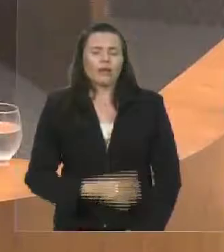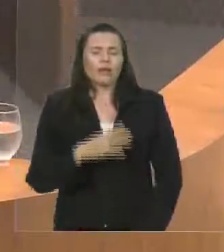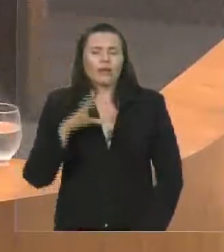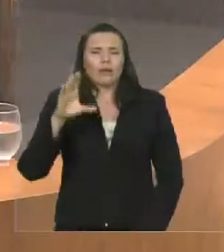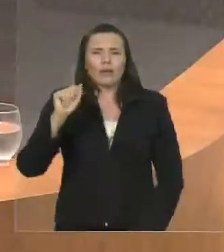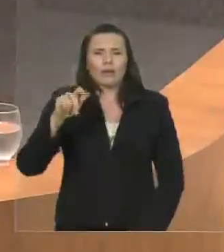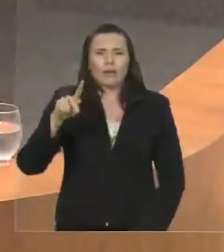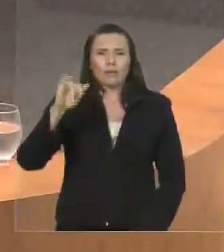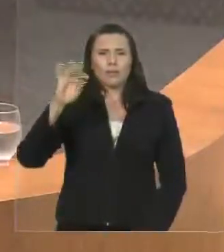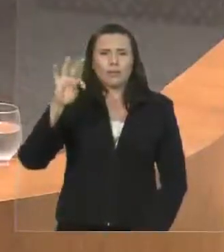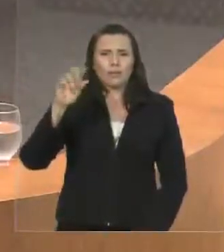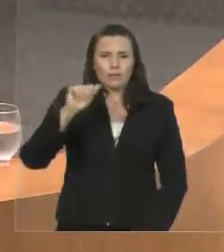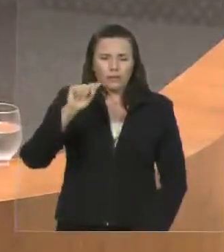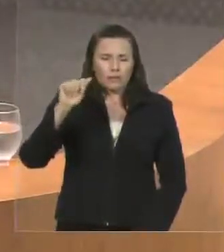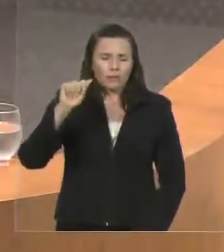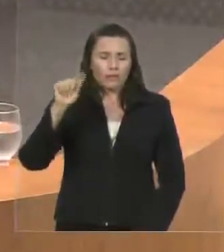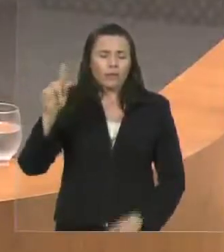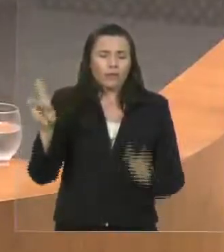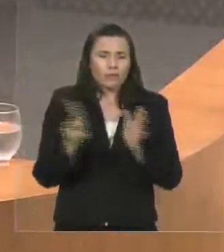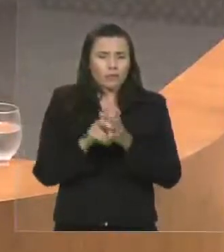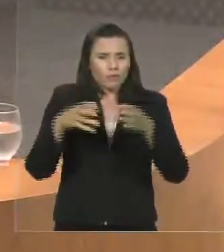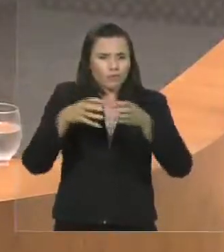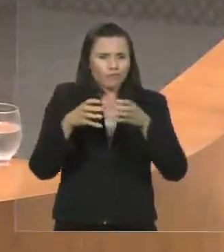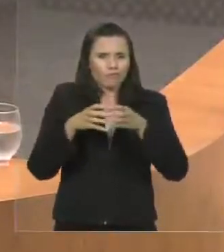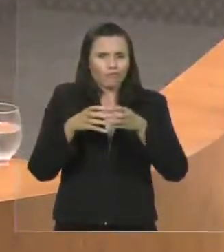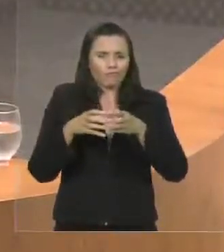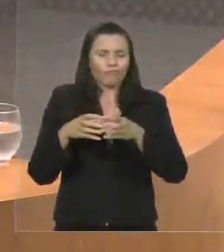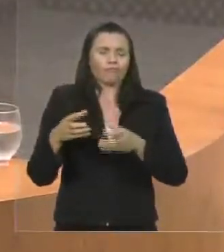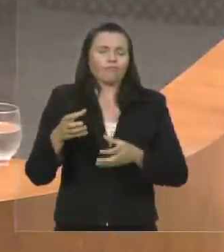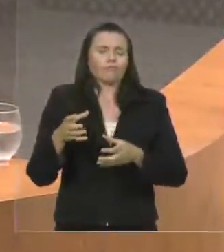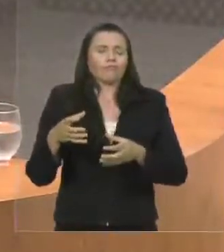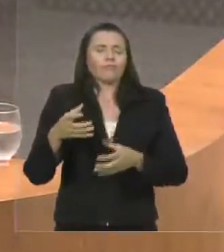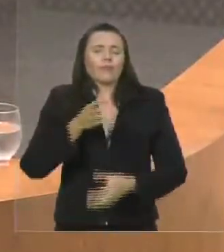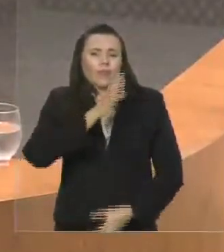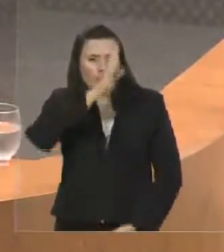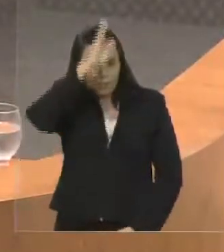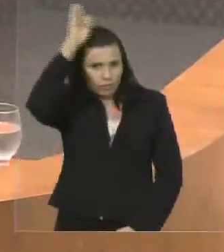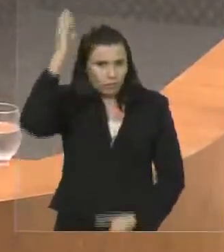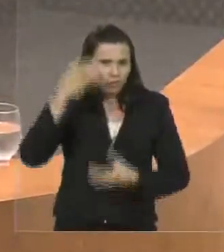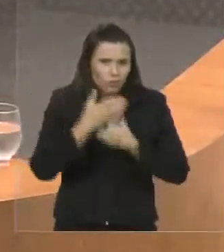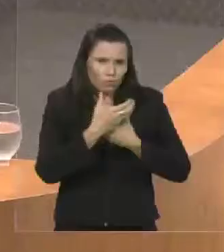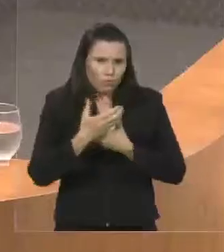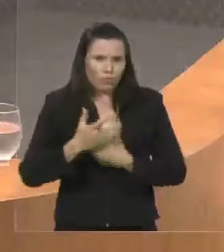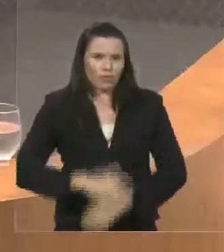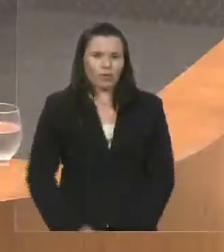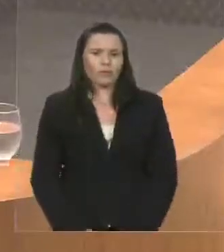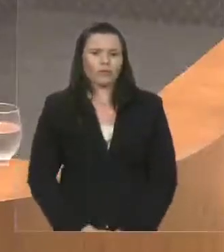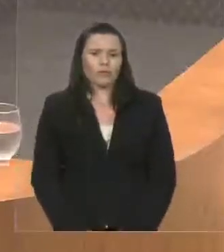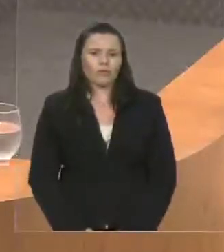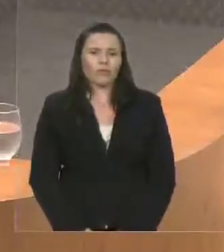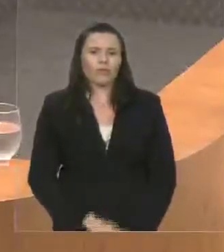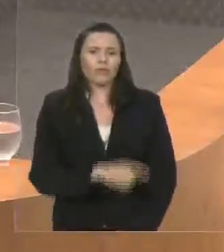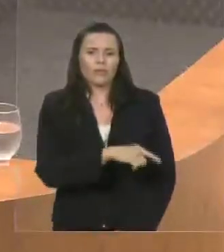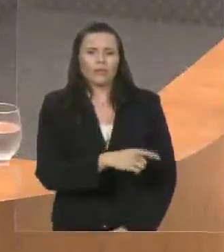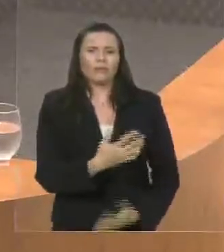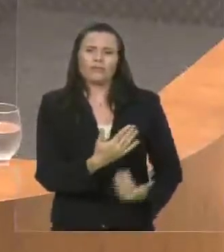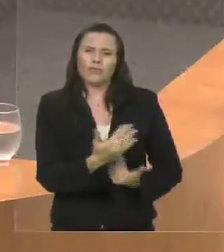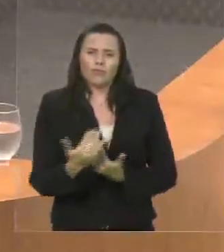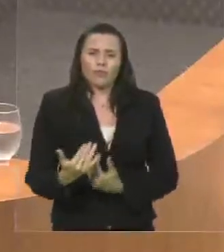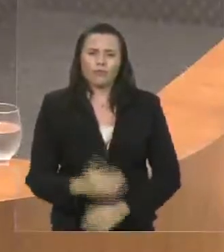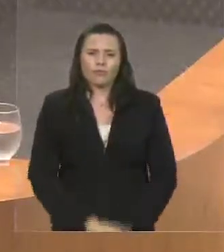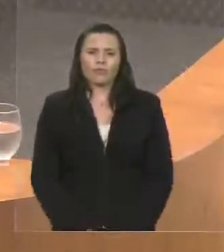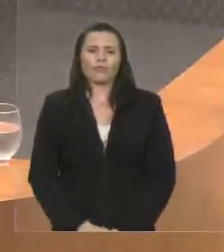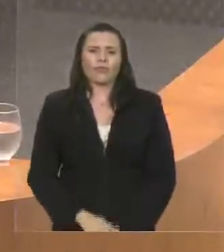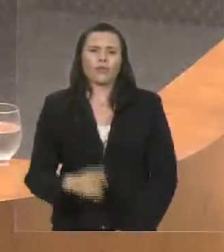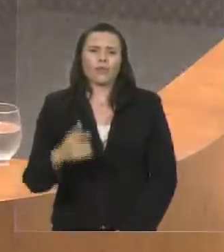de terror em sua casa. Todos nós tivemos conhecimento. Ela foi roubada, é uma adolescente, roubaram